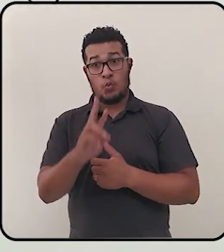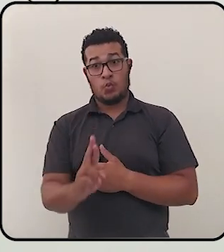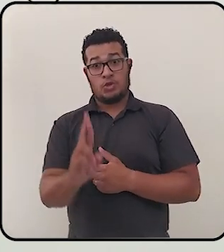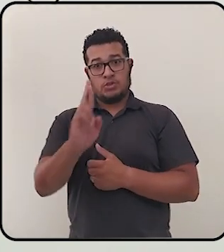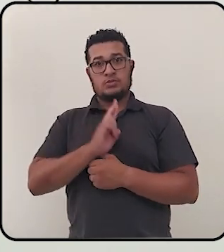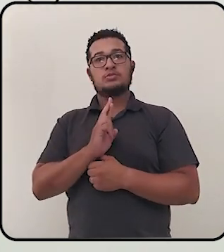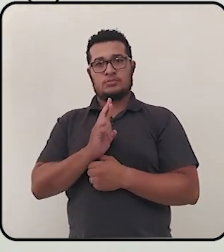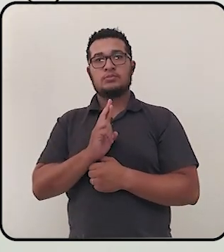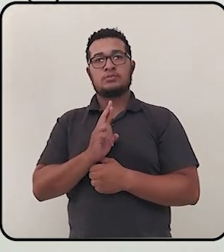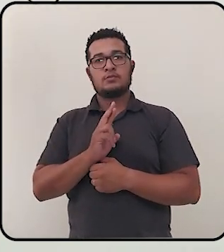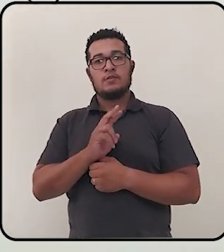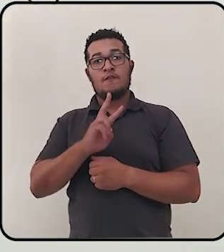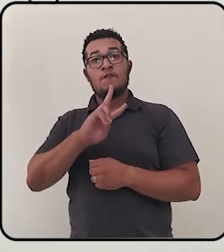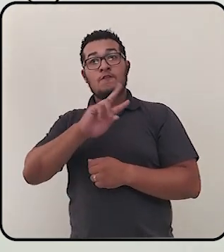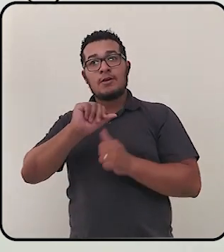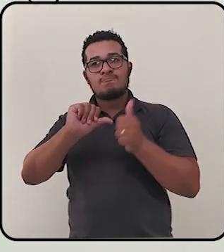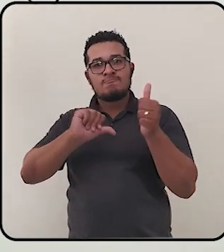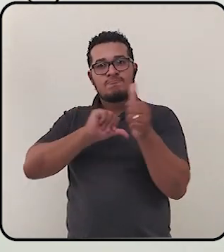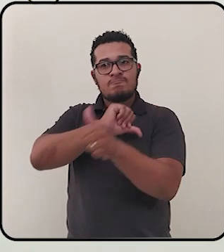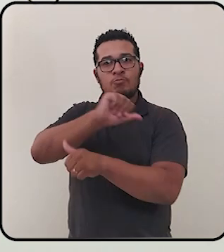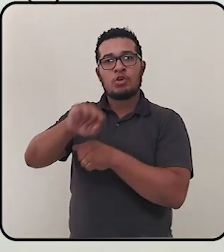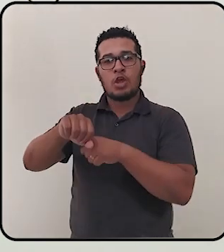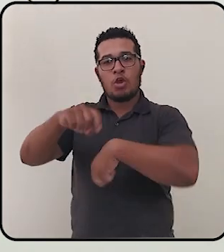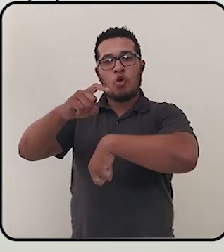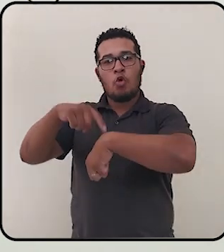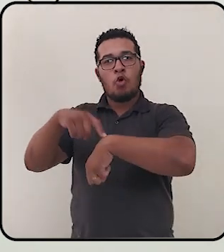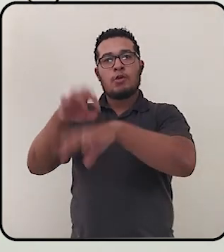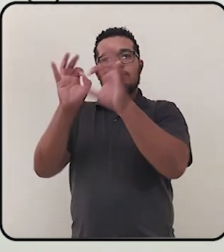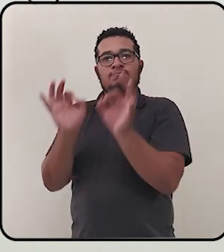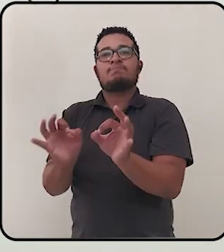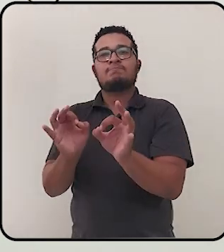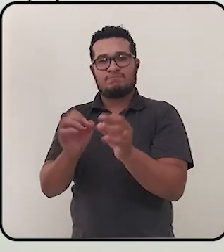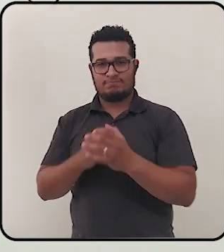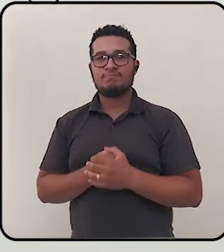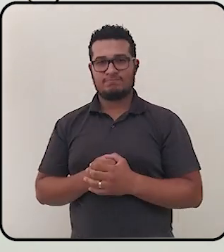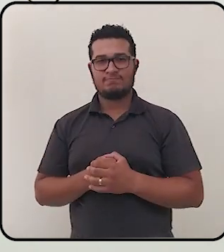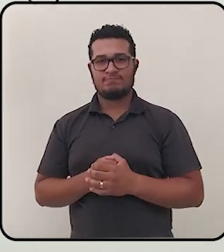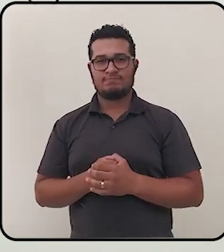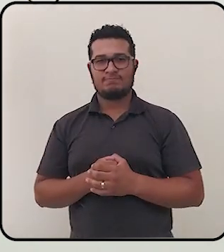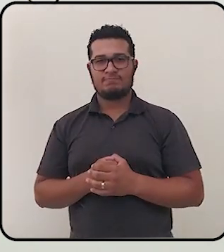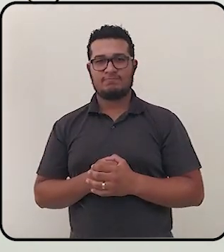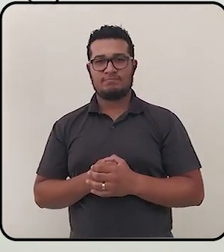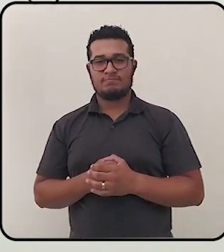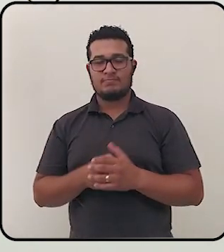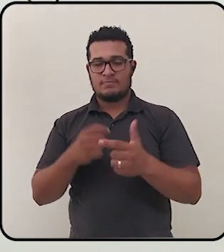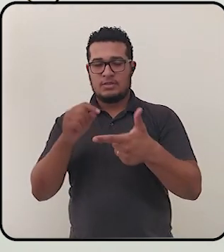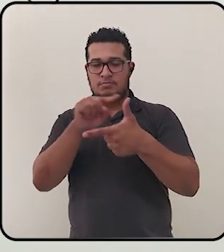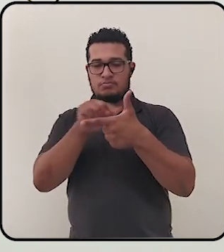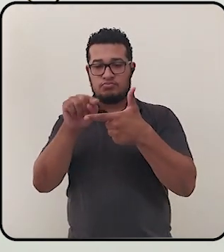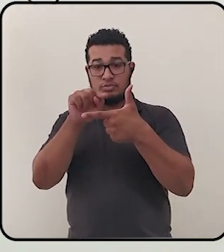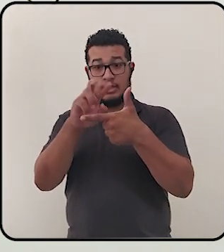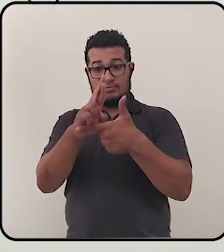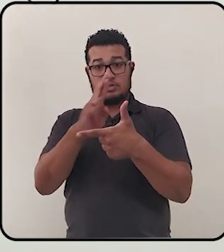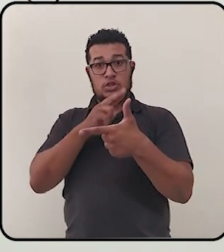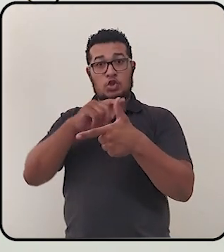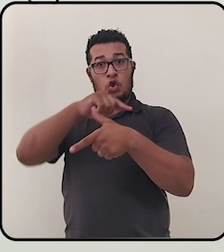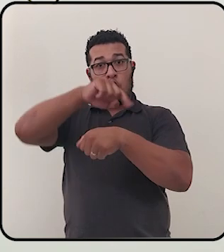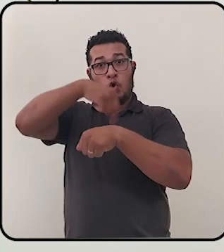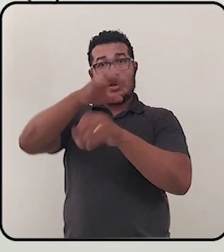que eu passo para vocês. O resultado vai virar a hora exata.